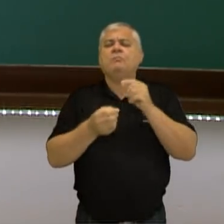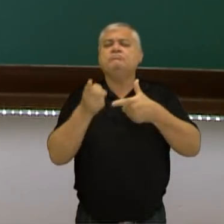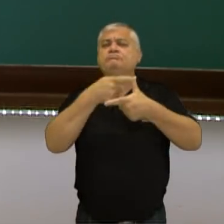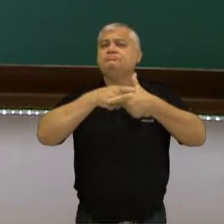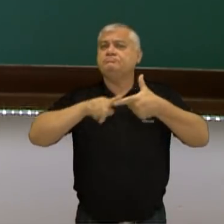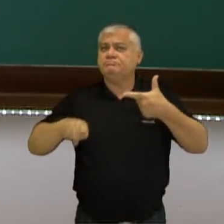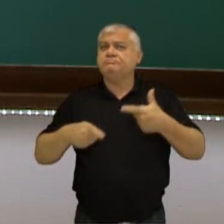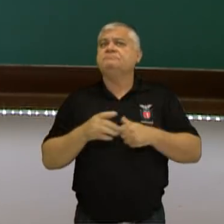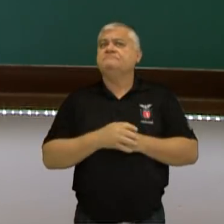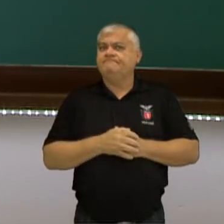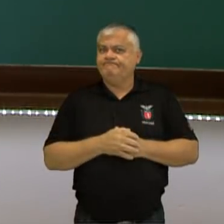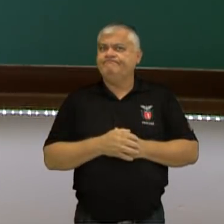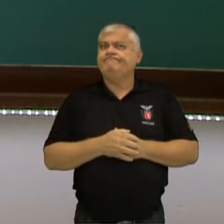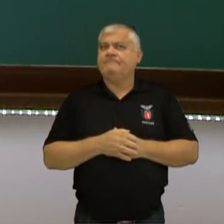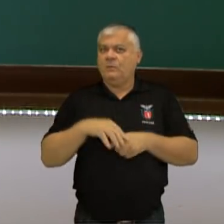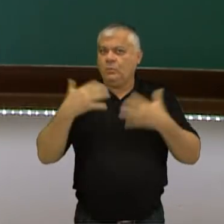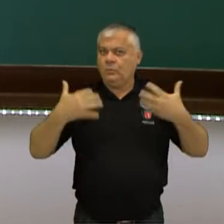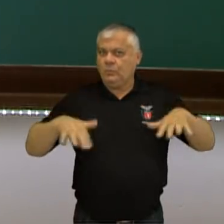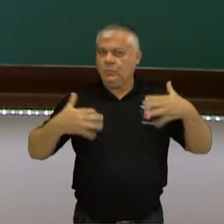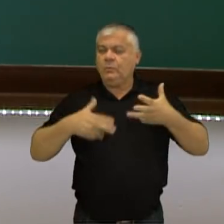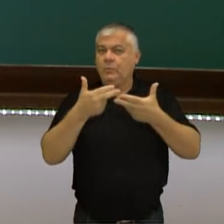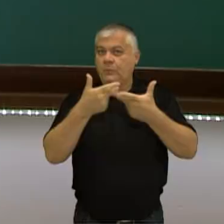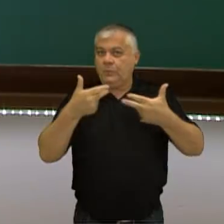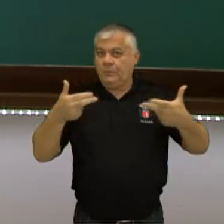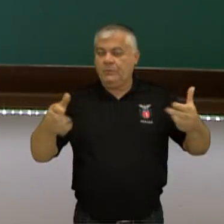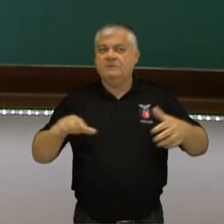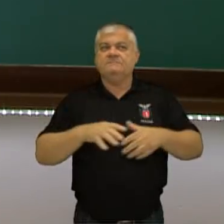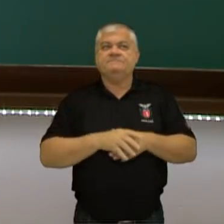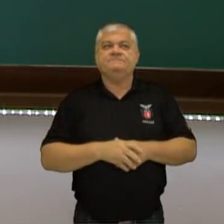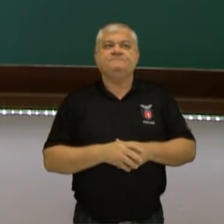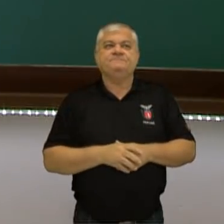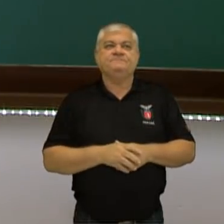frações. Então, nós temos bastante coisa para fazer hoje.